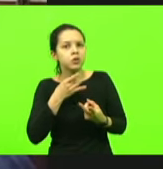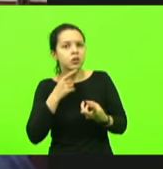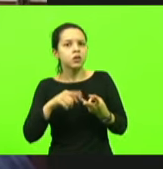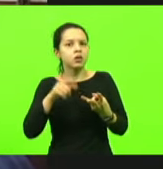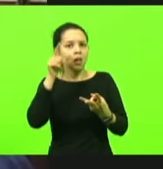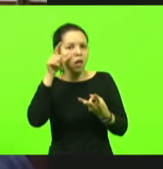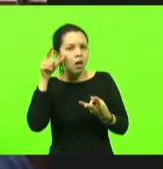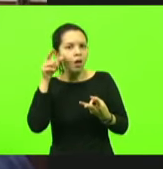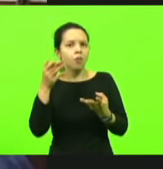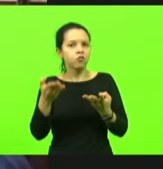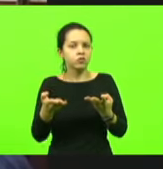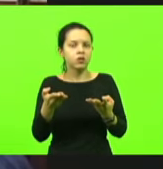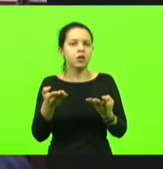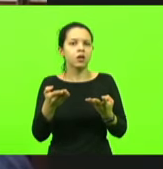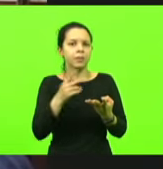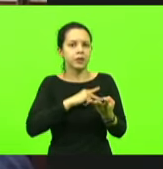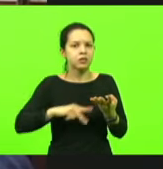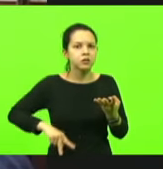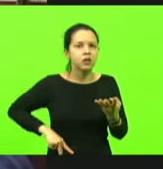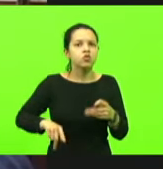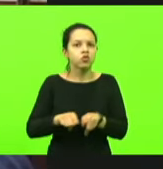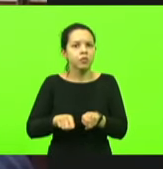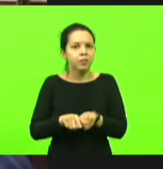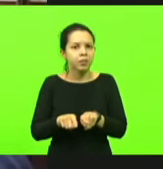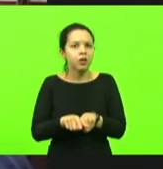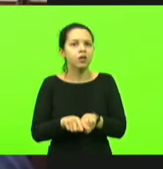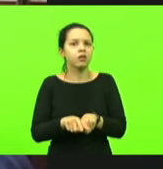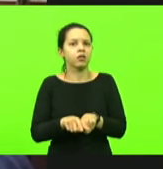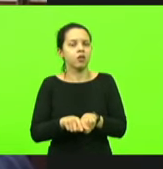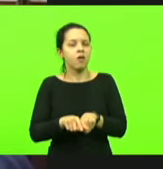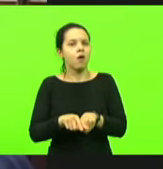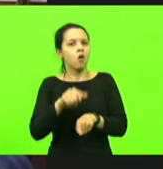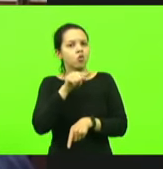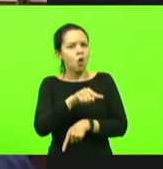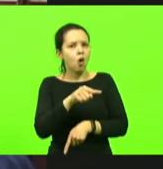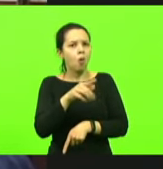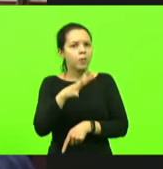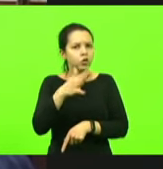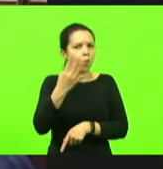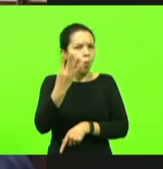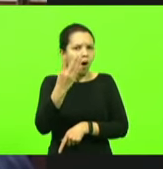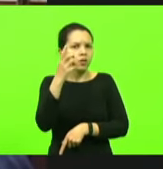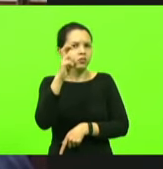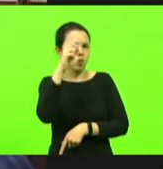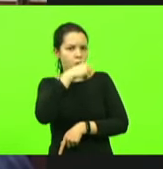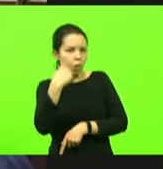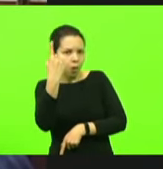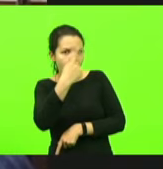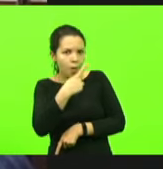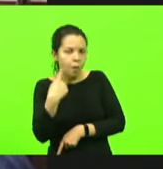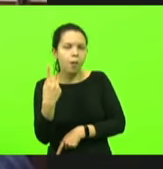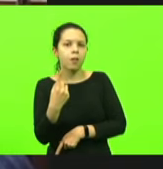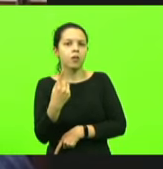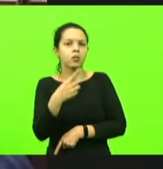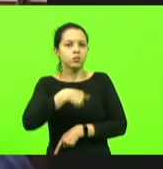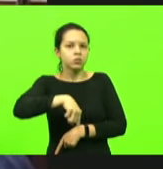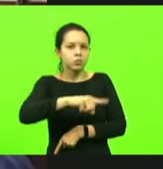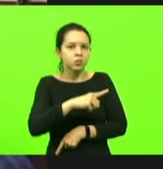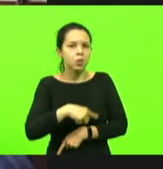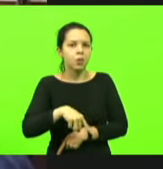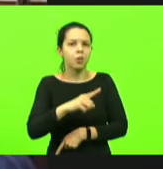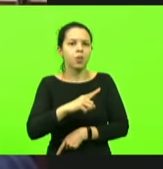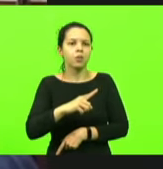Vossa Excelência, de seu presidente, nós naquelas 4, 5 horas podemos ter uma lição